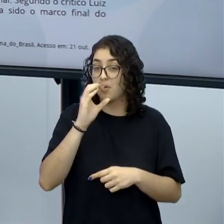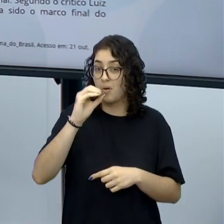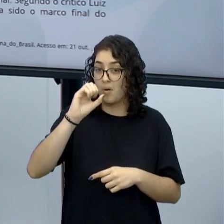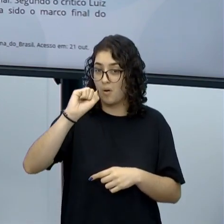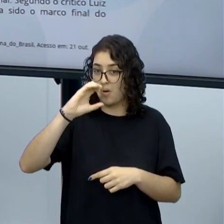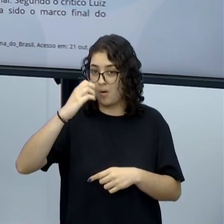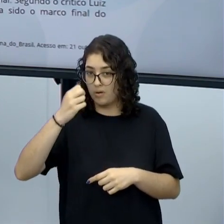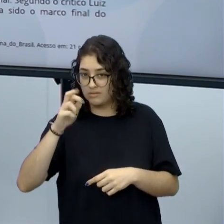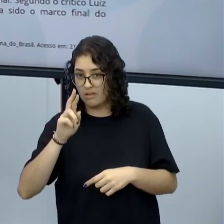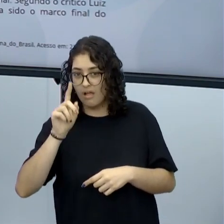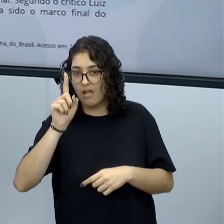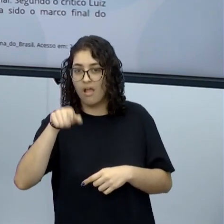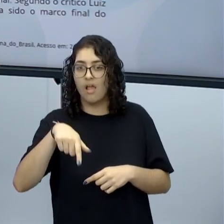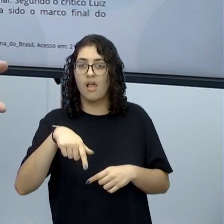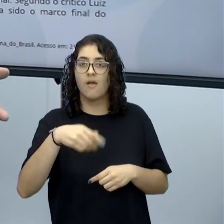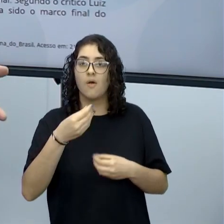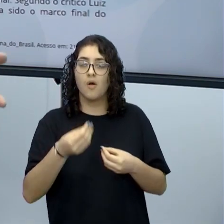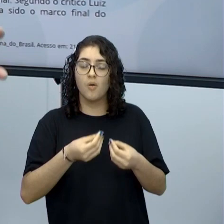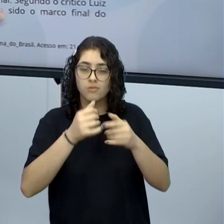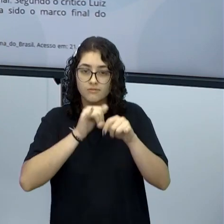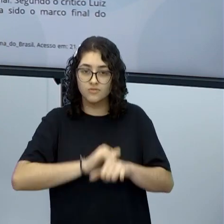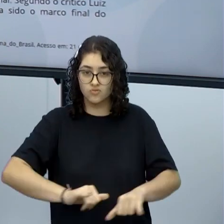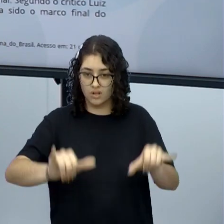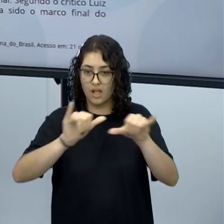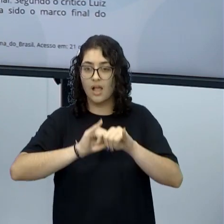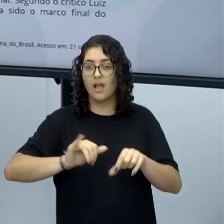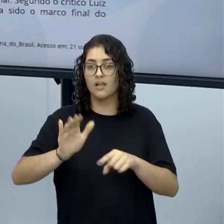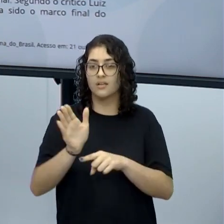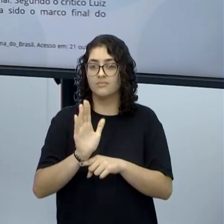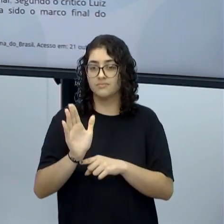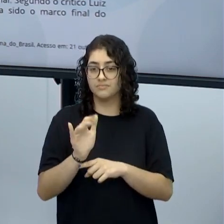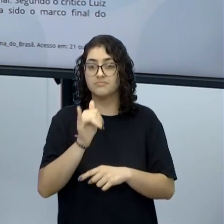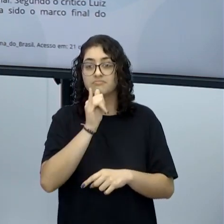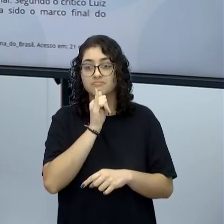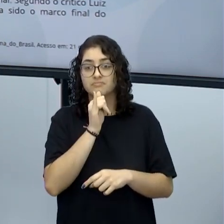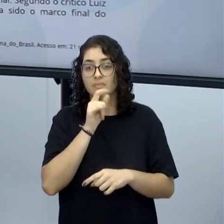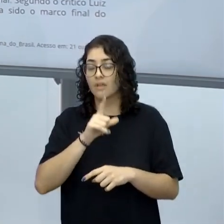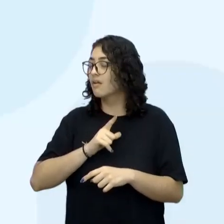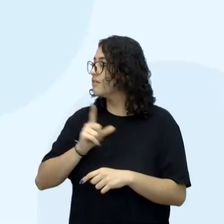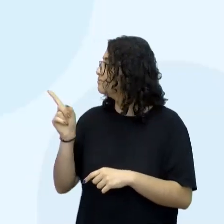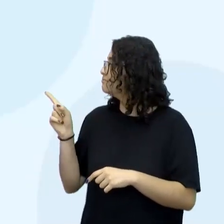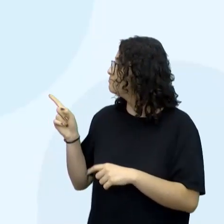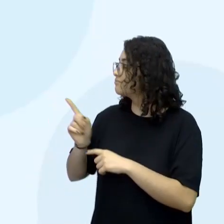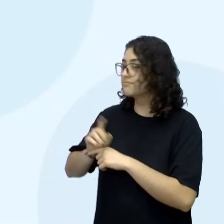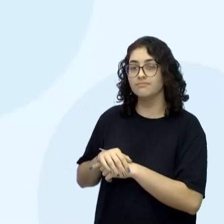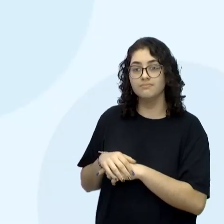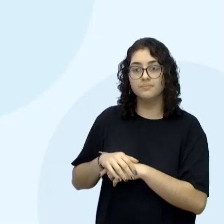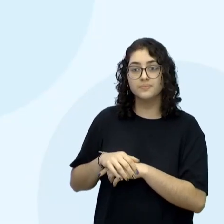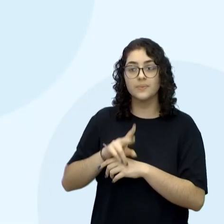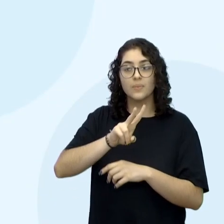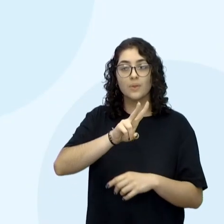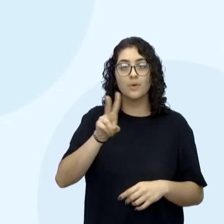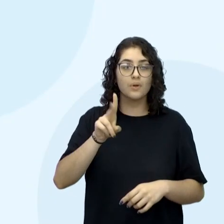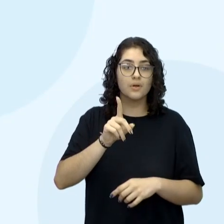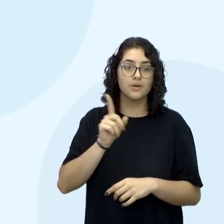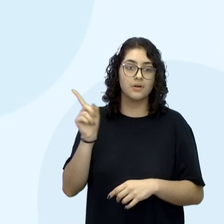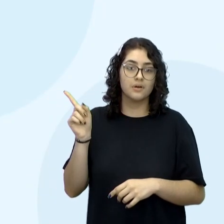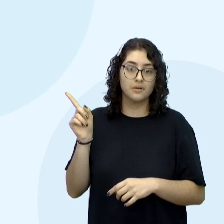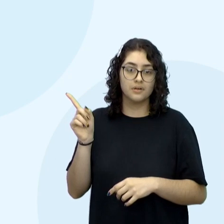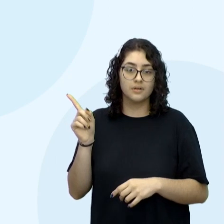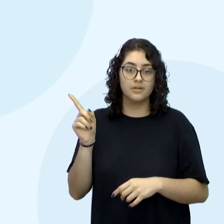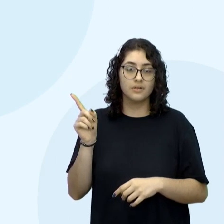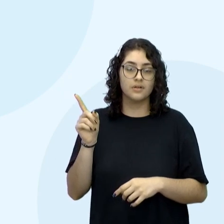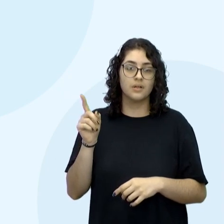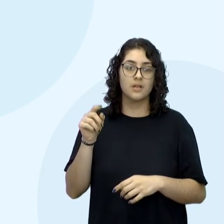forma de divulgação do cinema. Por exemplo, tem aqui um filme, olha só, chamado, vou até circular aqui, Cidade de